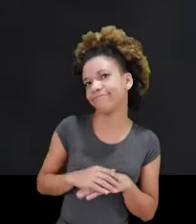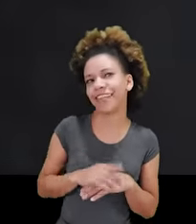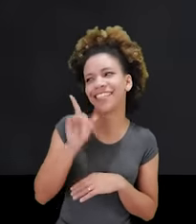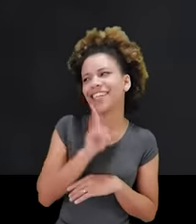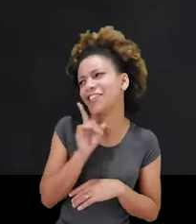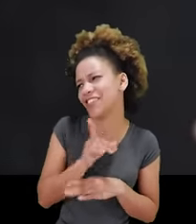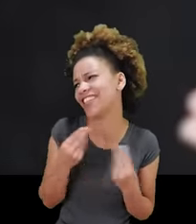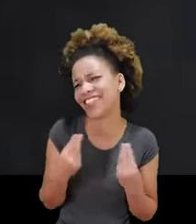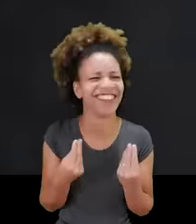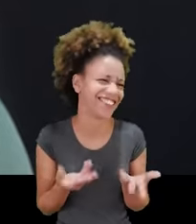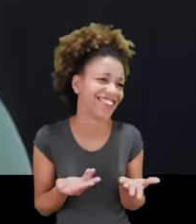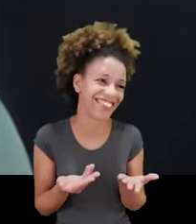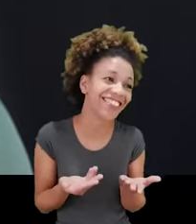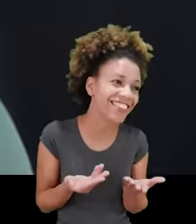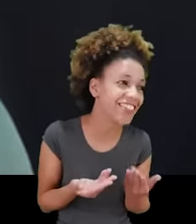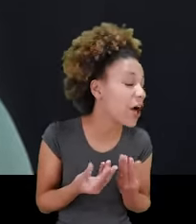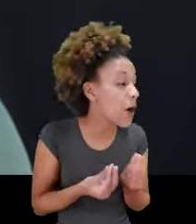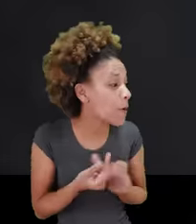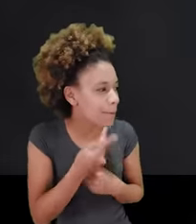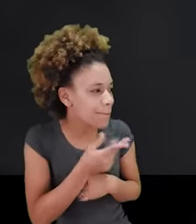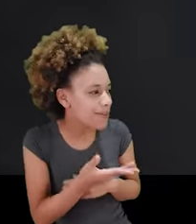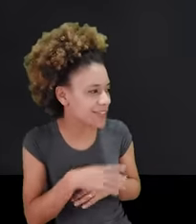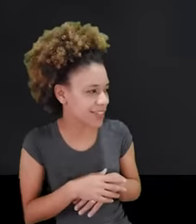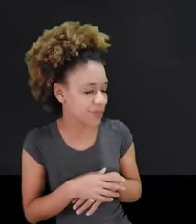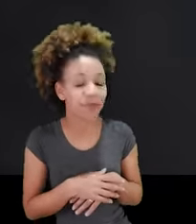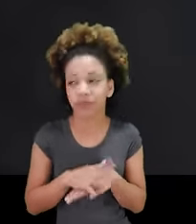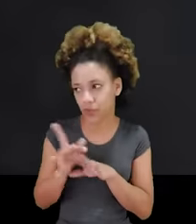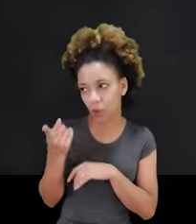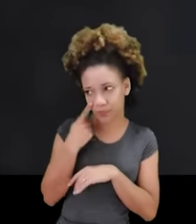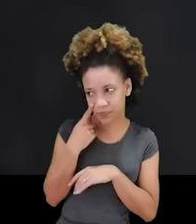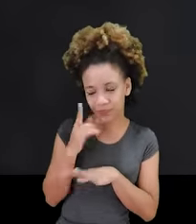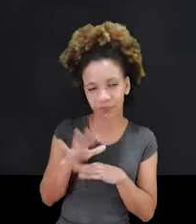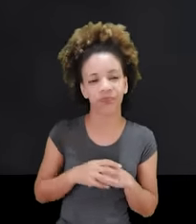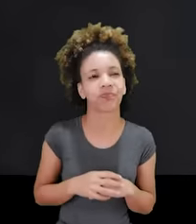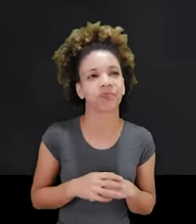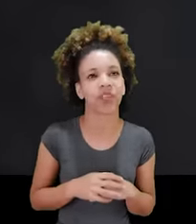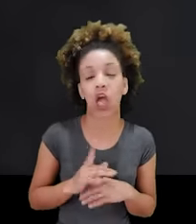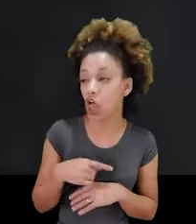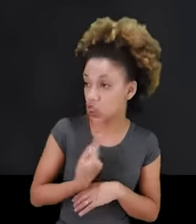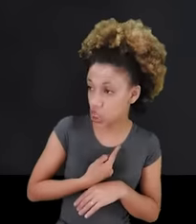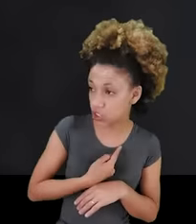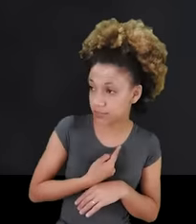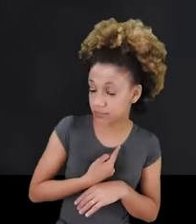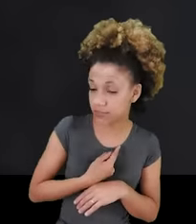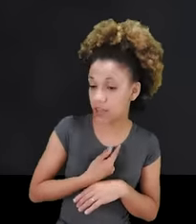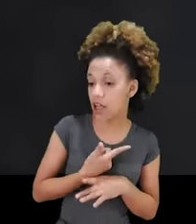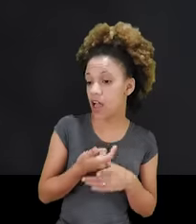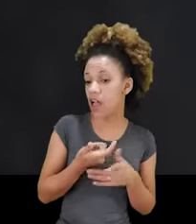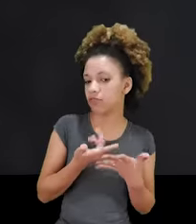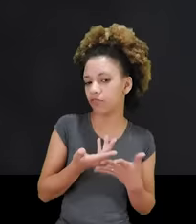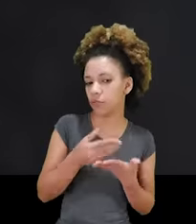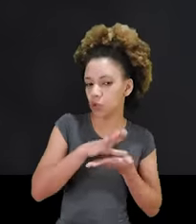Unidos? Exato. Como é que é para vocês? Vamos ser aqui objetivos. Nós somos meia dúzia de pessoas. Nós